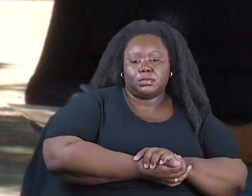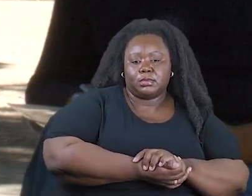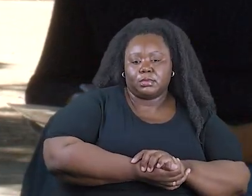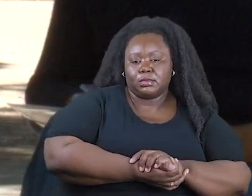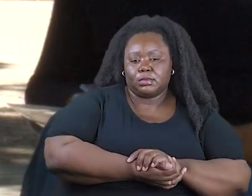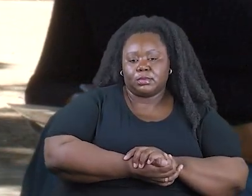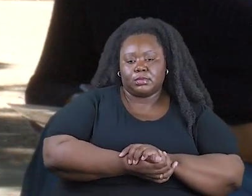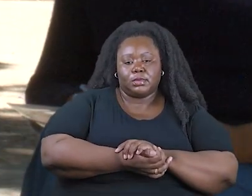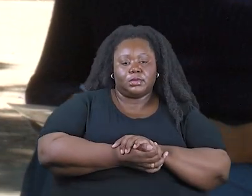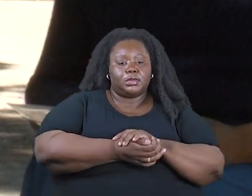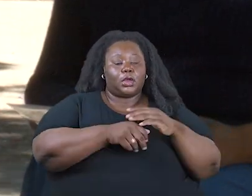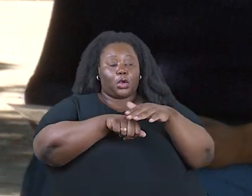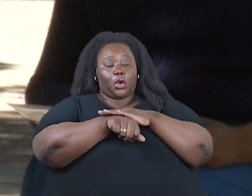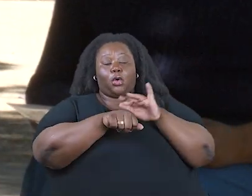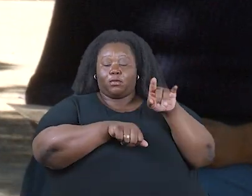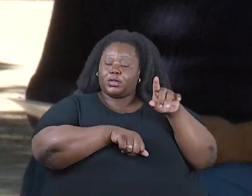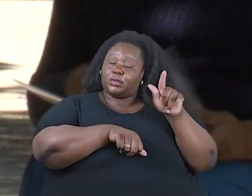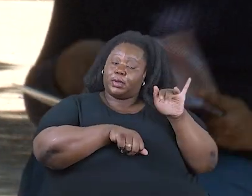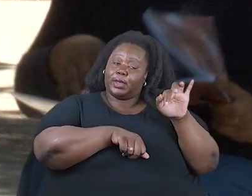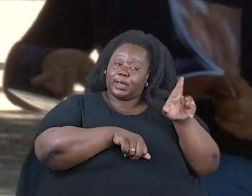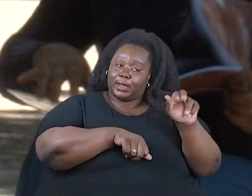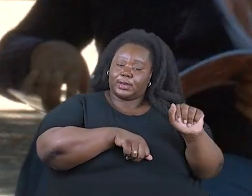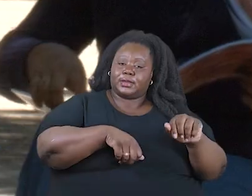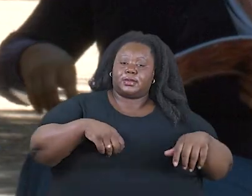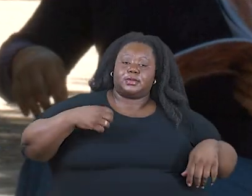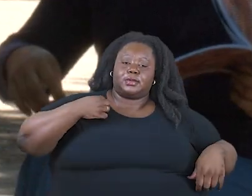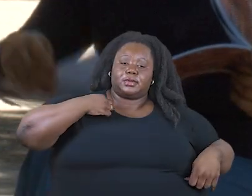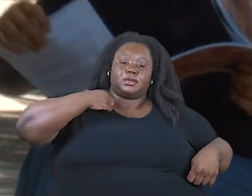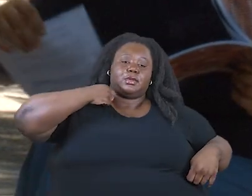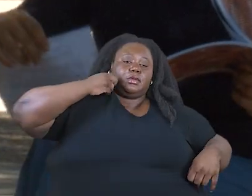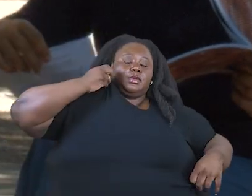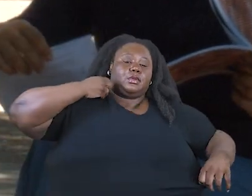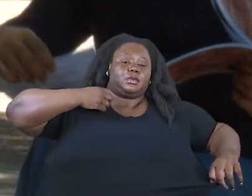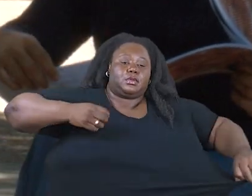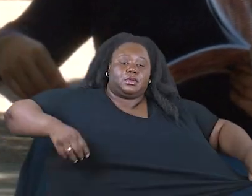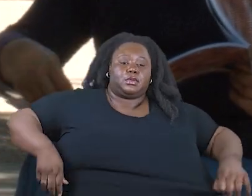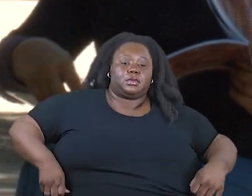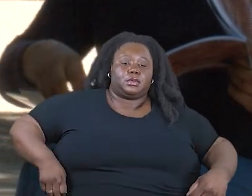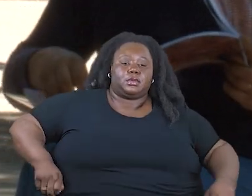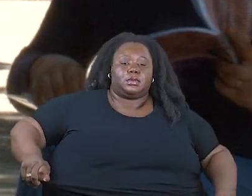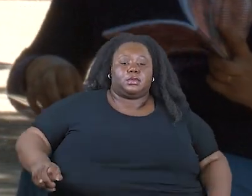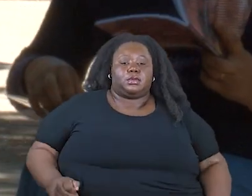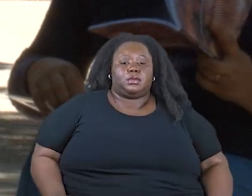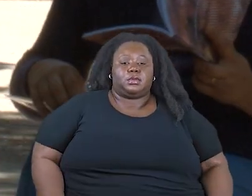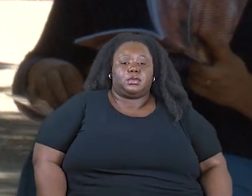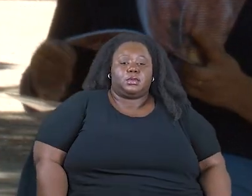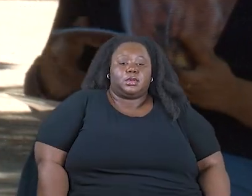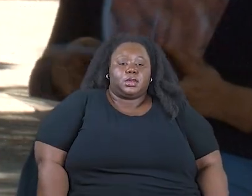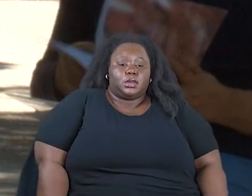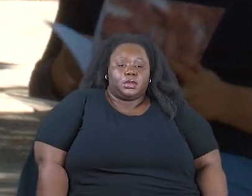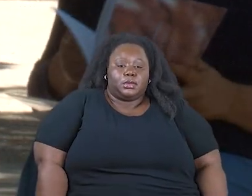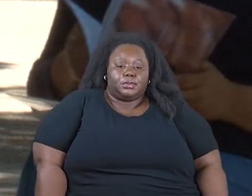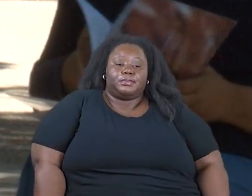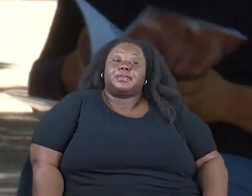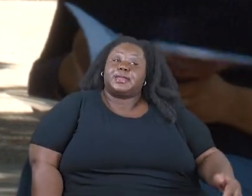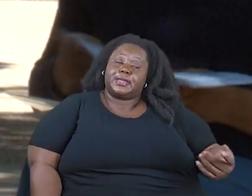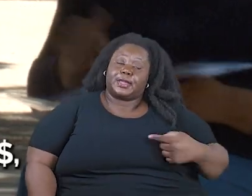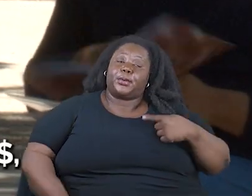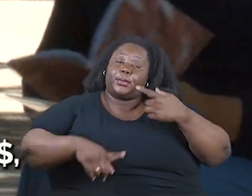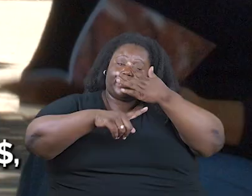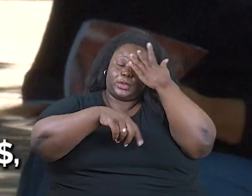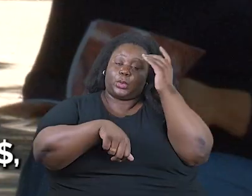Falando direto com a galeria. E aí então, por conta disso, aí o pessoal da conservação do museu falou assim, então pode colocar no